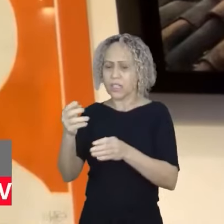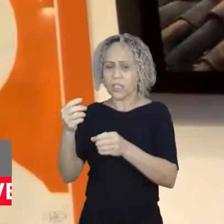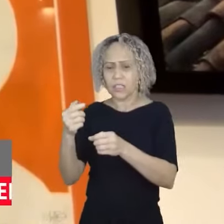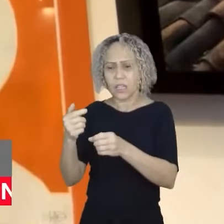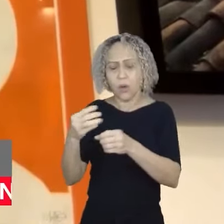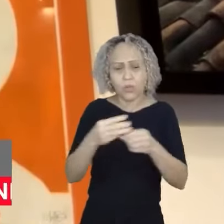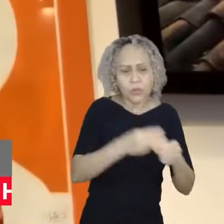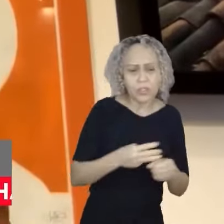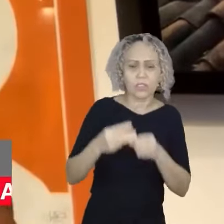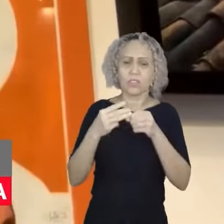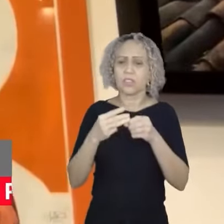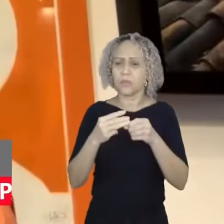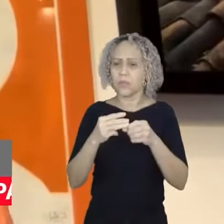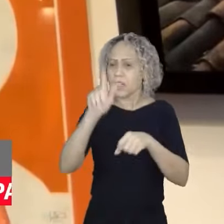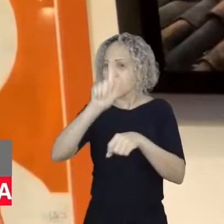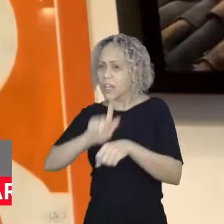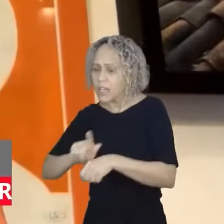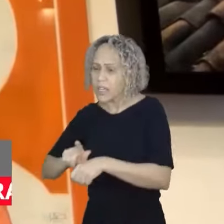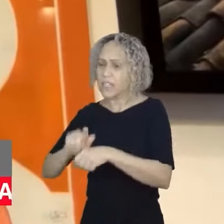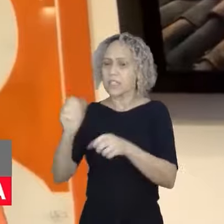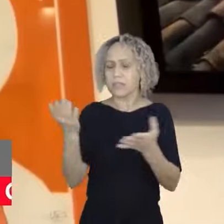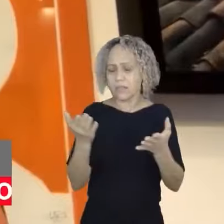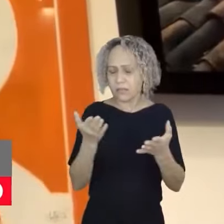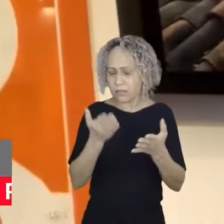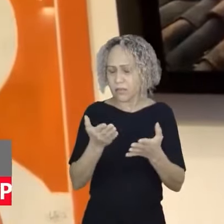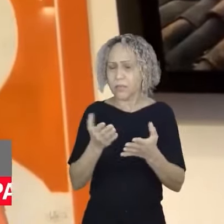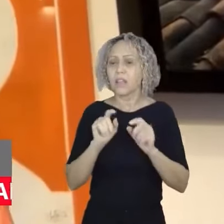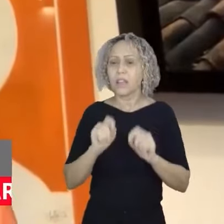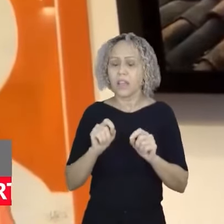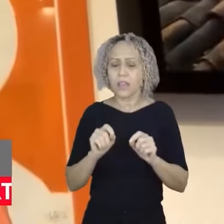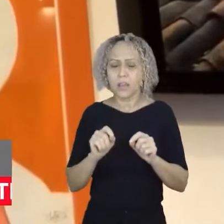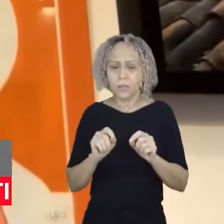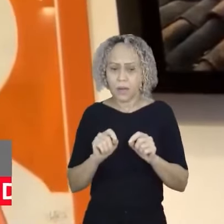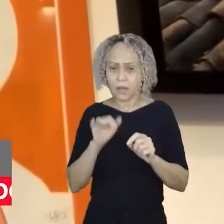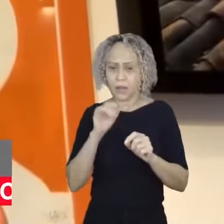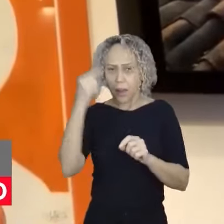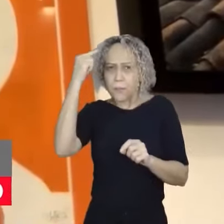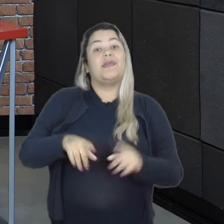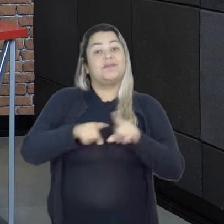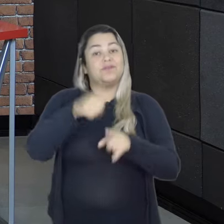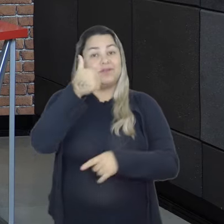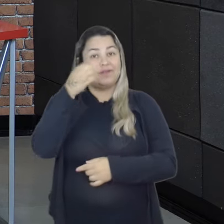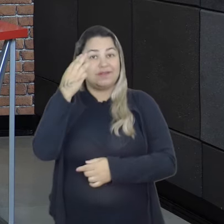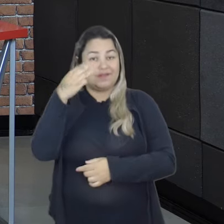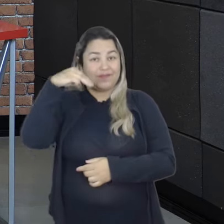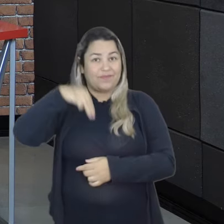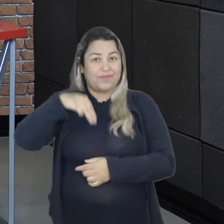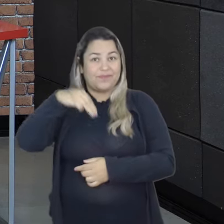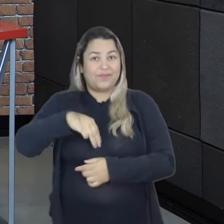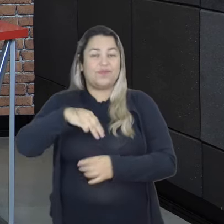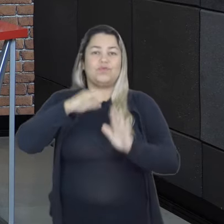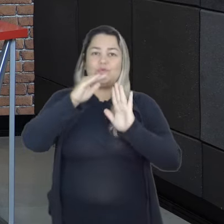habitação locais, para links, para relações melhor desenhadas no âmbito local. E esse foi mais um